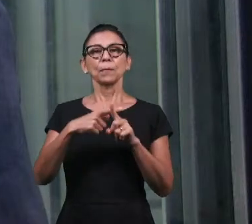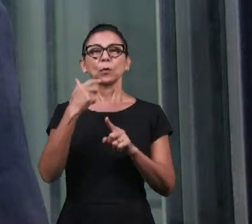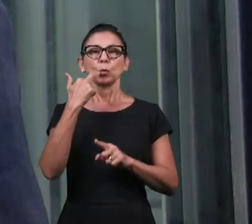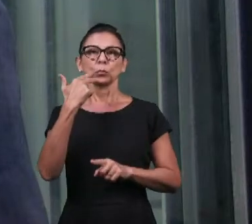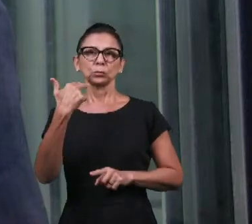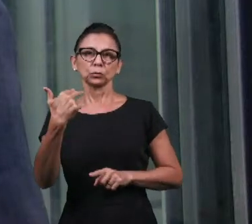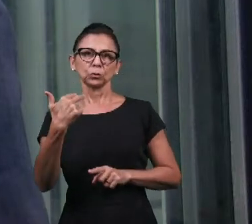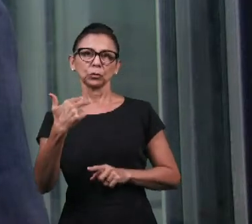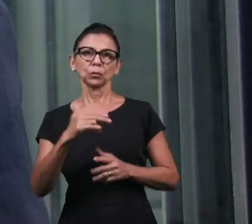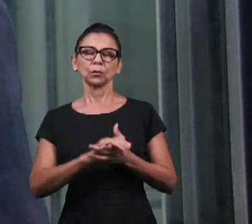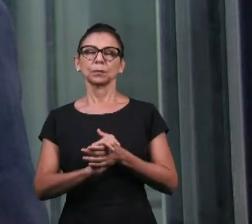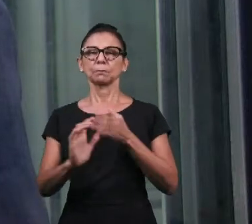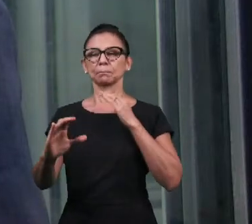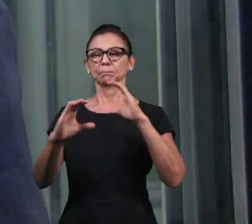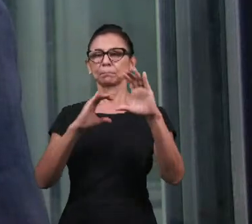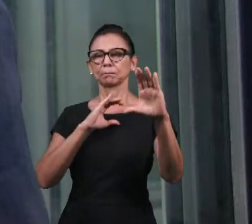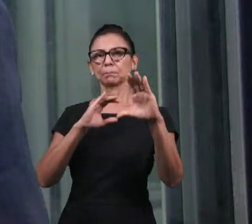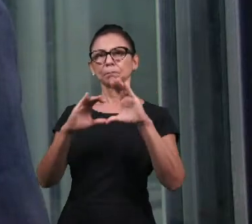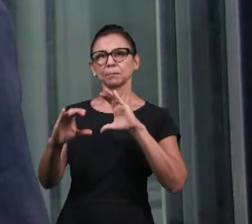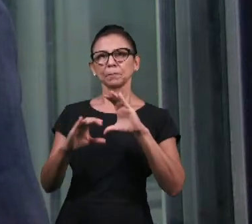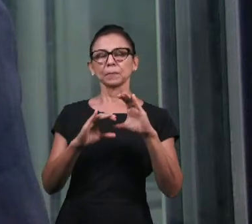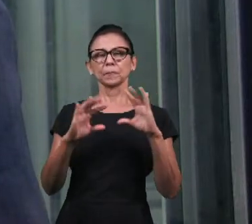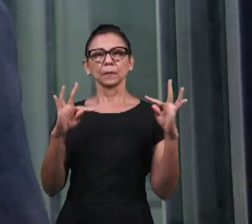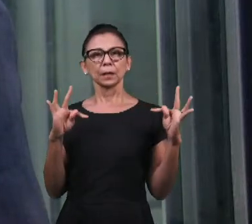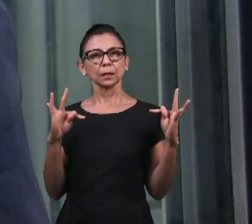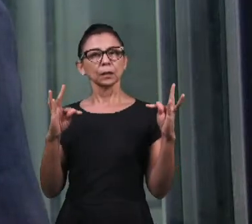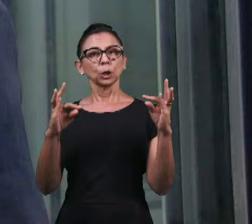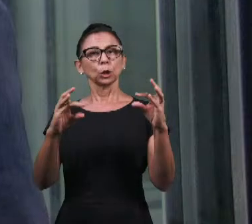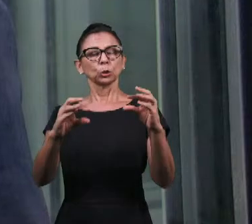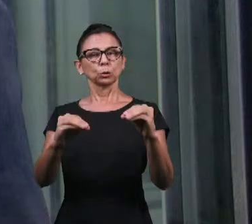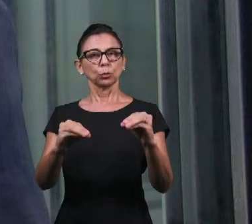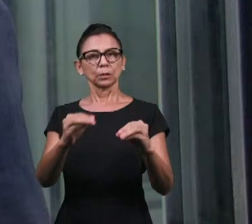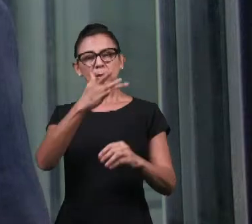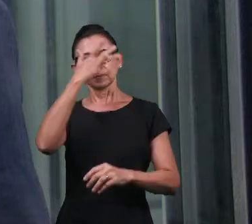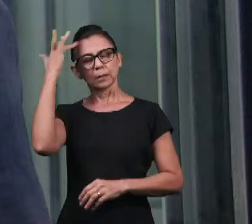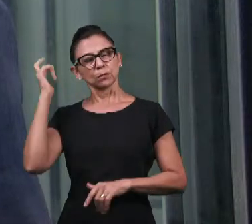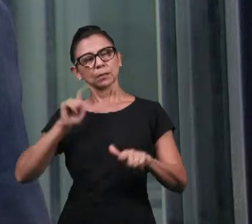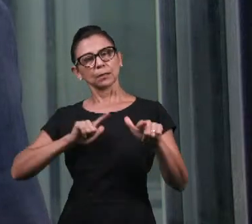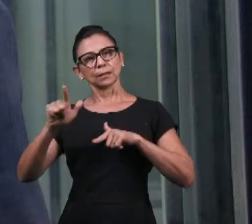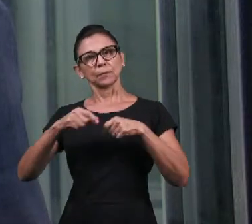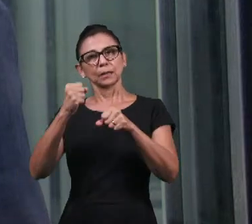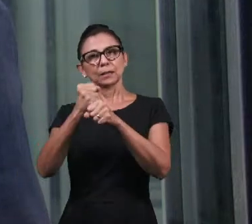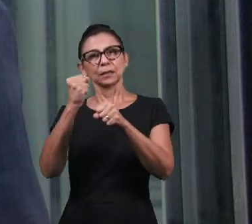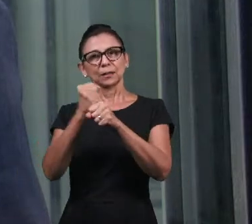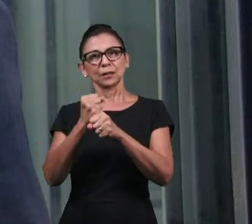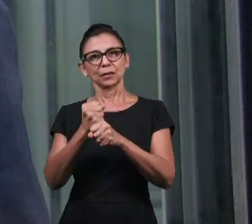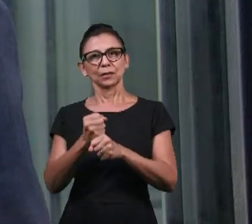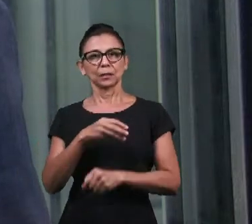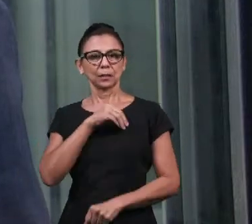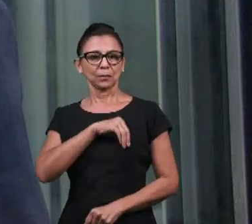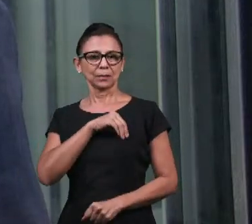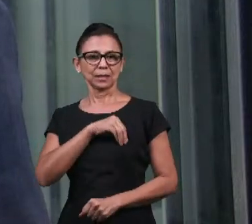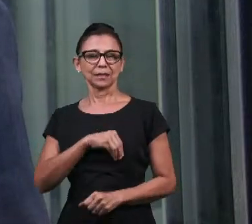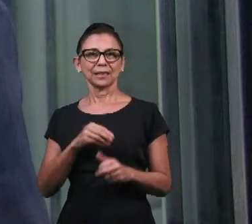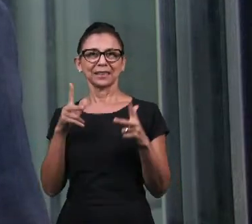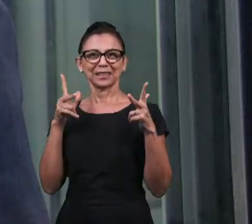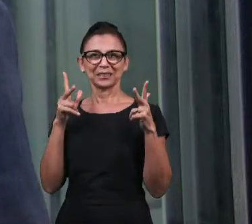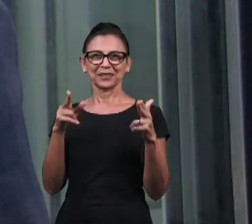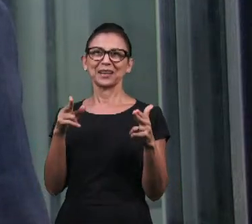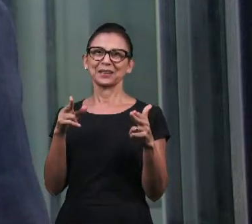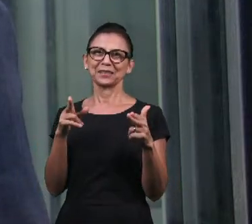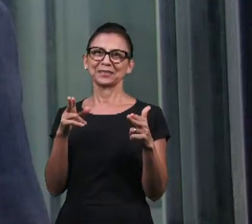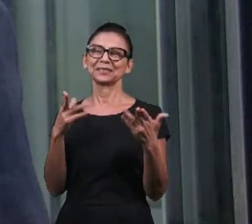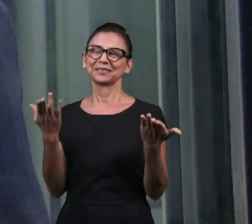mundo. Então, todos os trabalhadores desta obra, eles têm o mesmo salário, mas a recompensa é